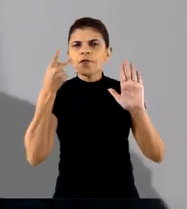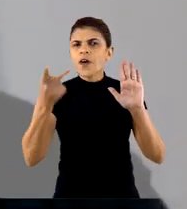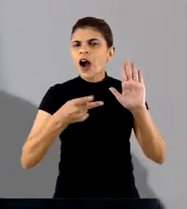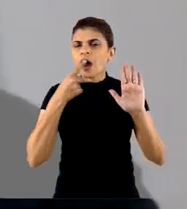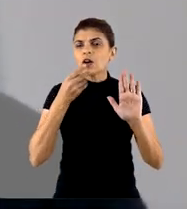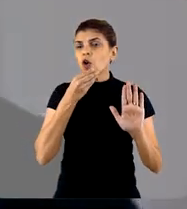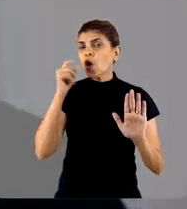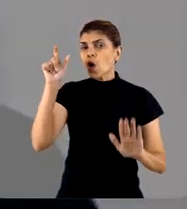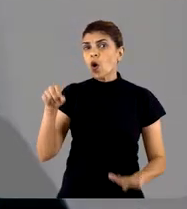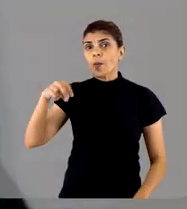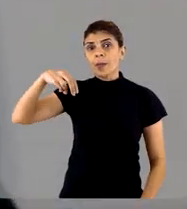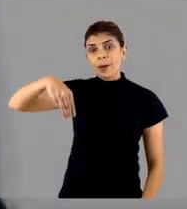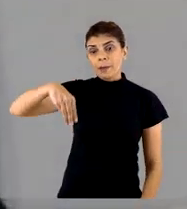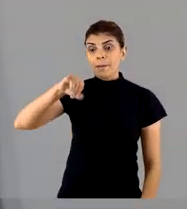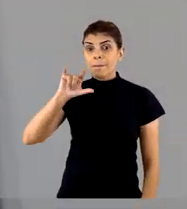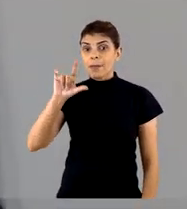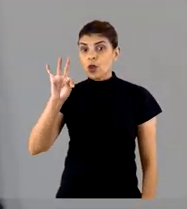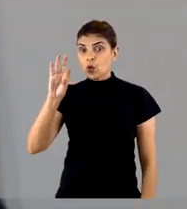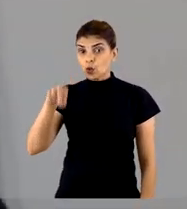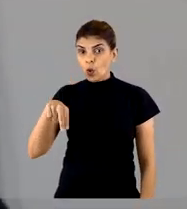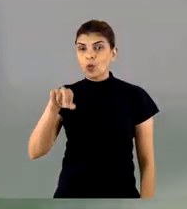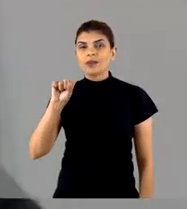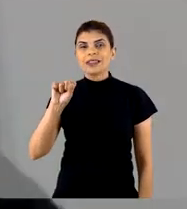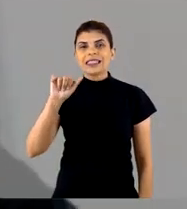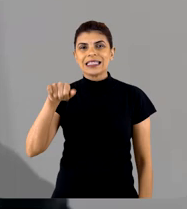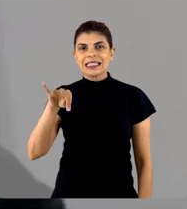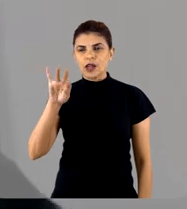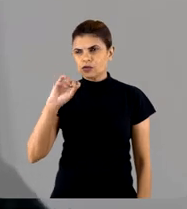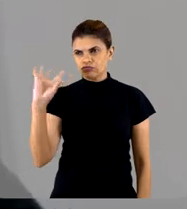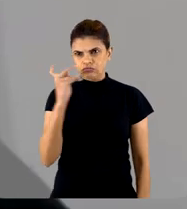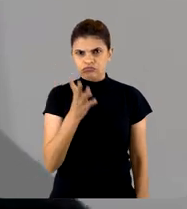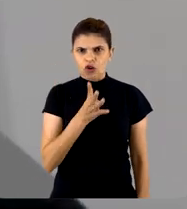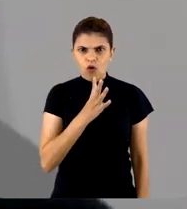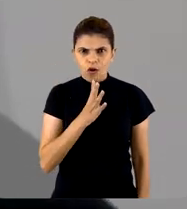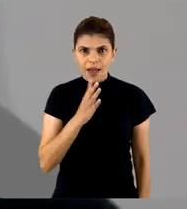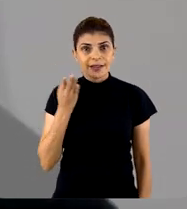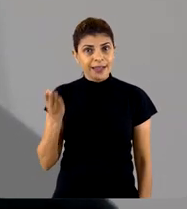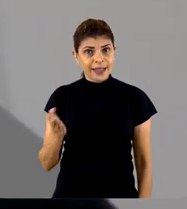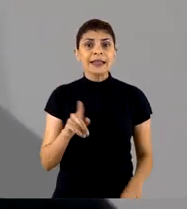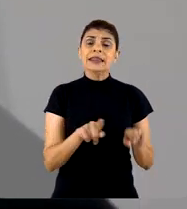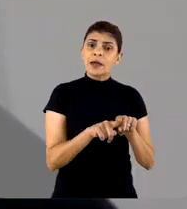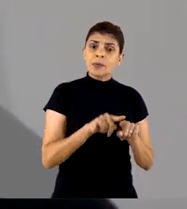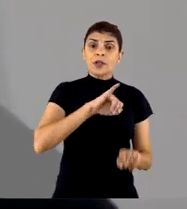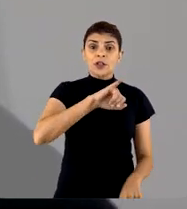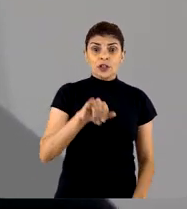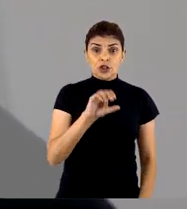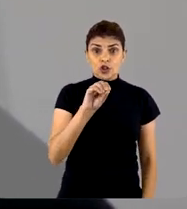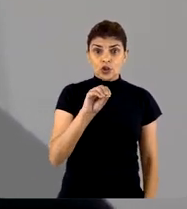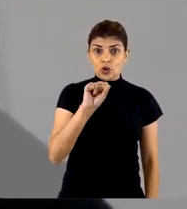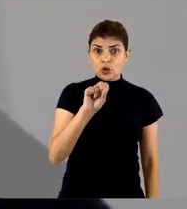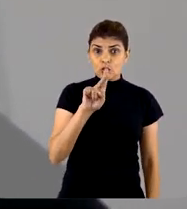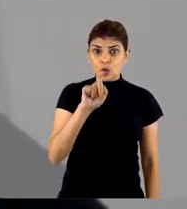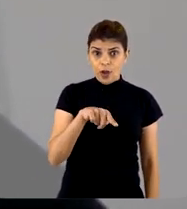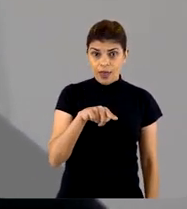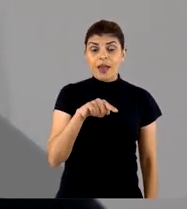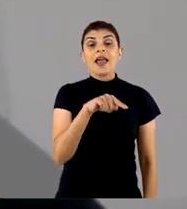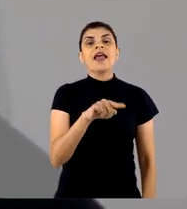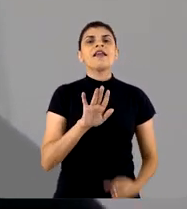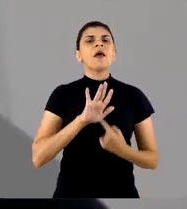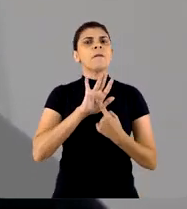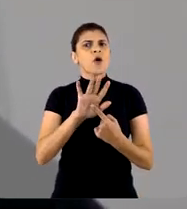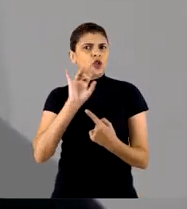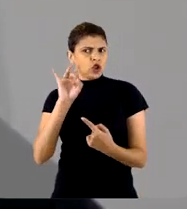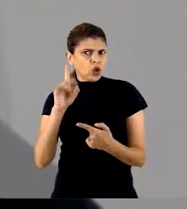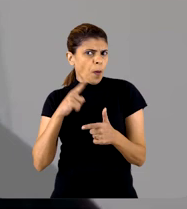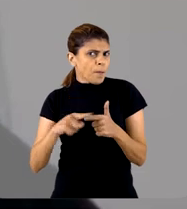luxuosíssima apresentação do Milton Santos, né? Que muitos conhecem, né? Que o José de Castro ele mostra que a fome não é uma questão